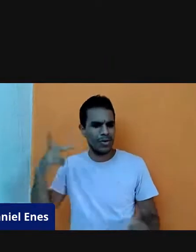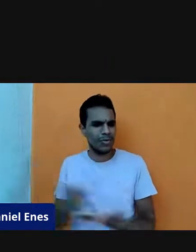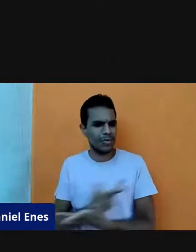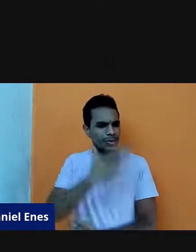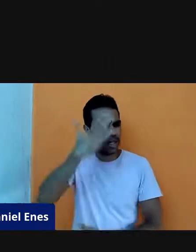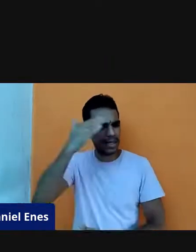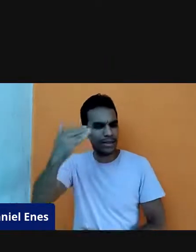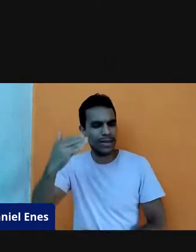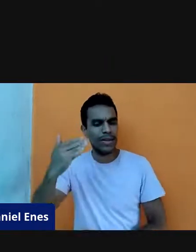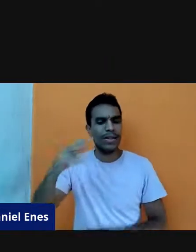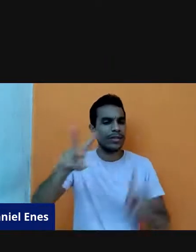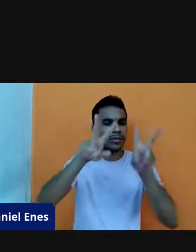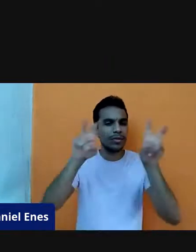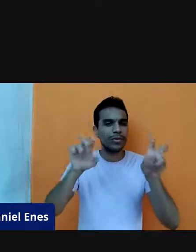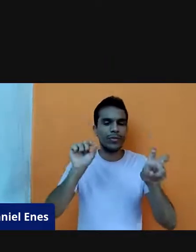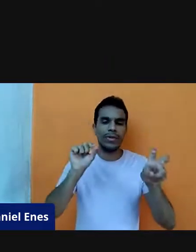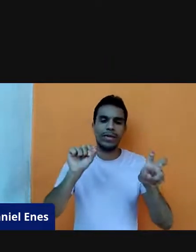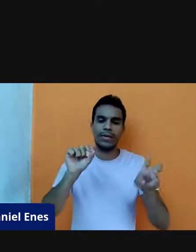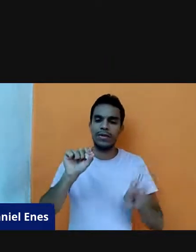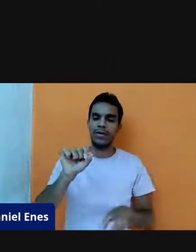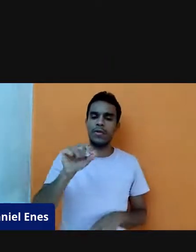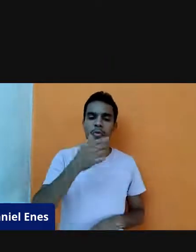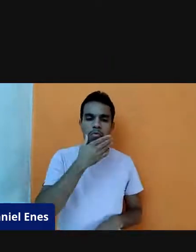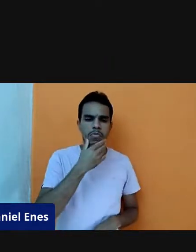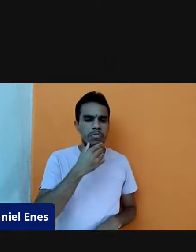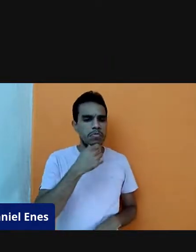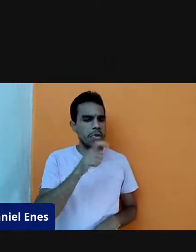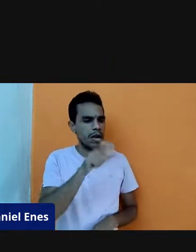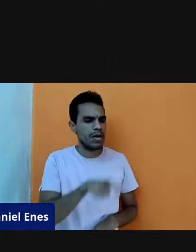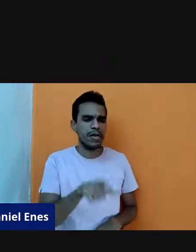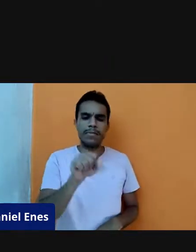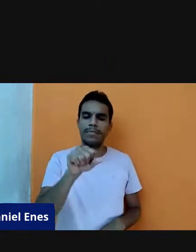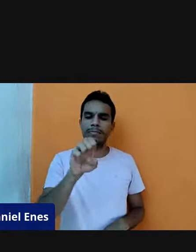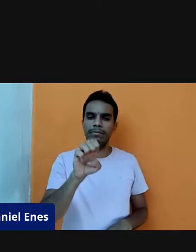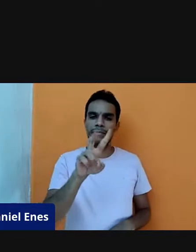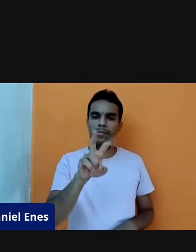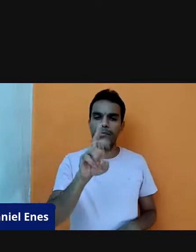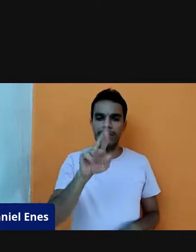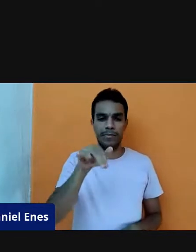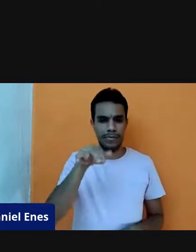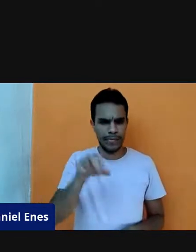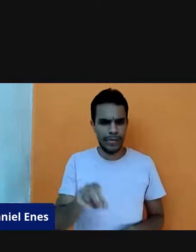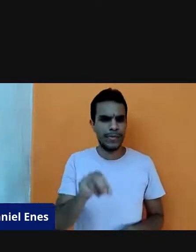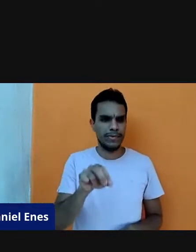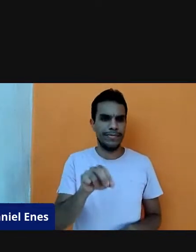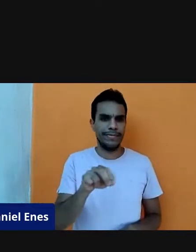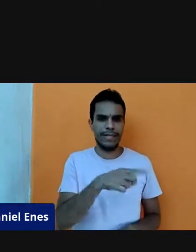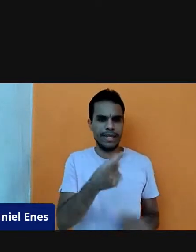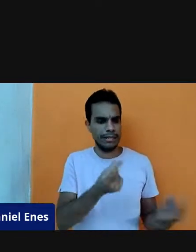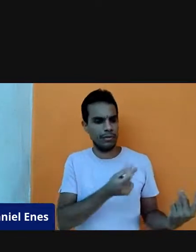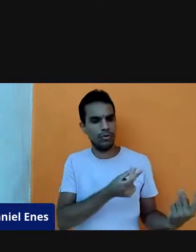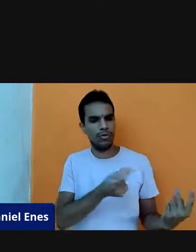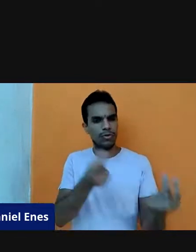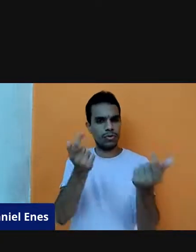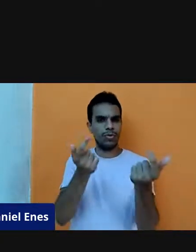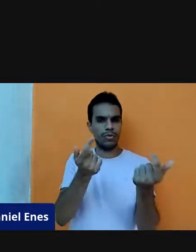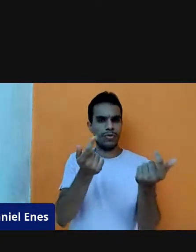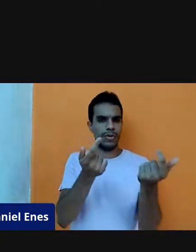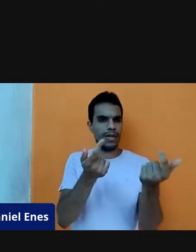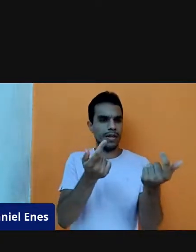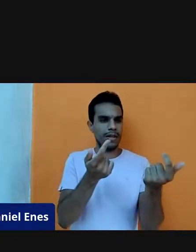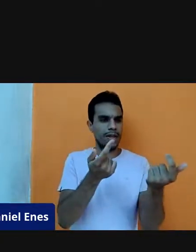história de Severino, um entre tantos Severinos, retirante, né, que sai da sua terra